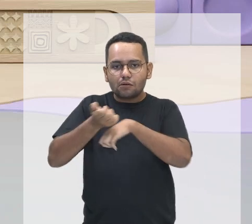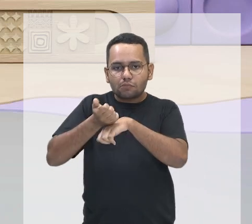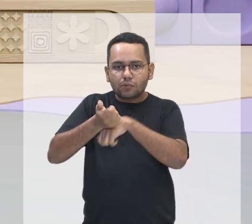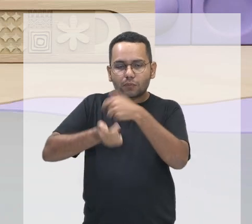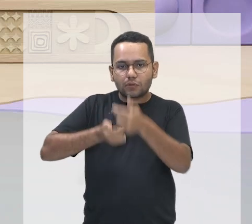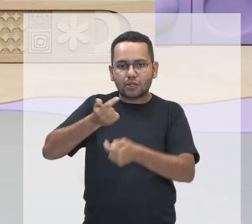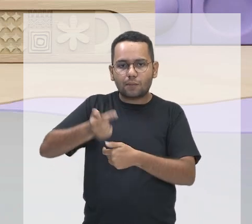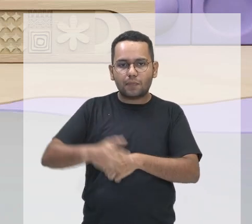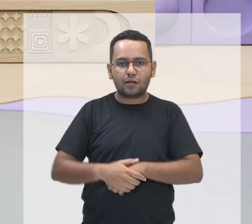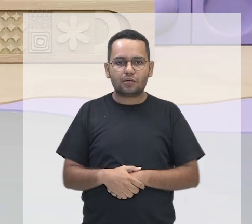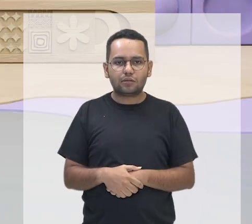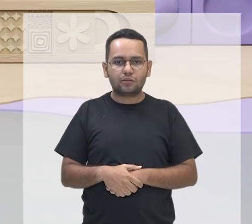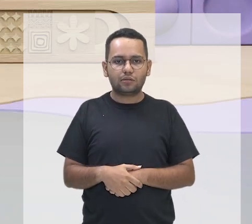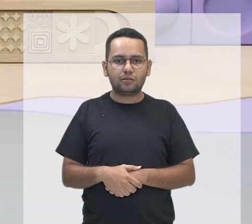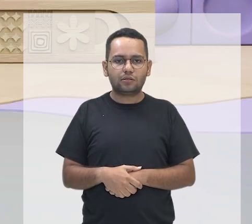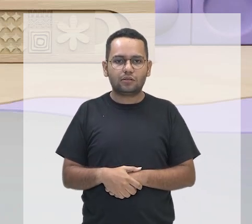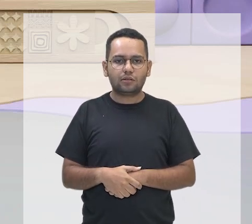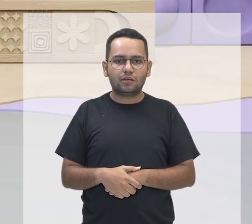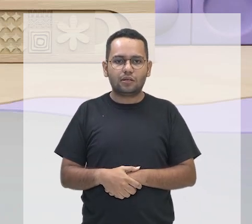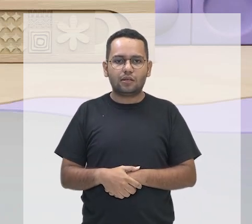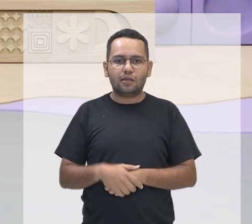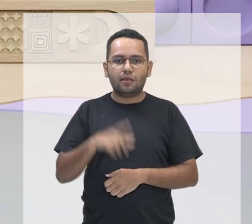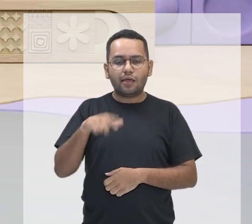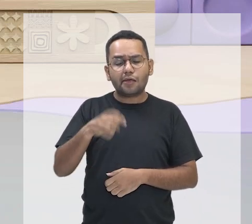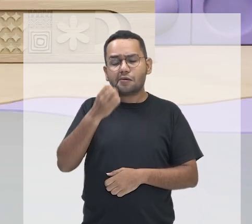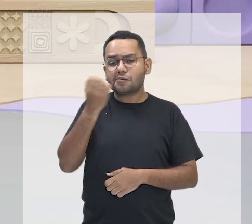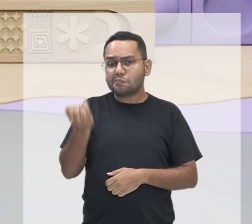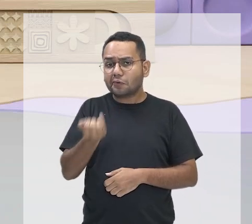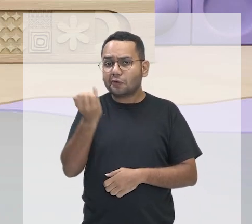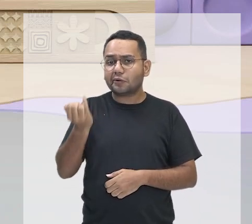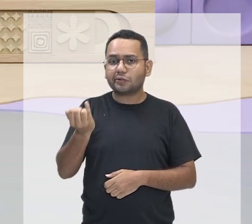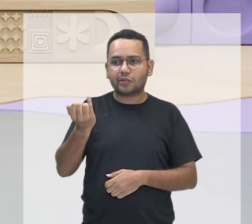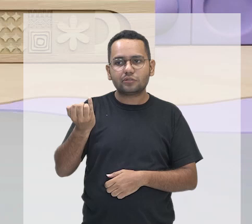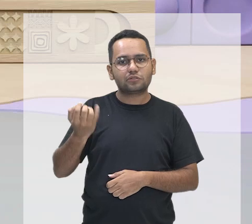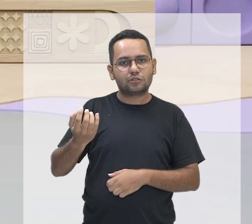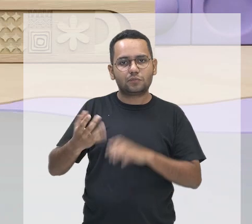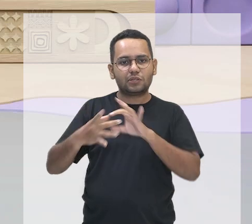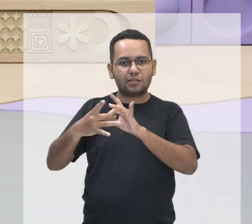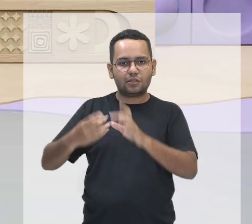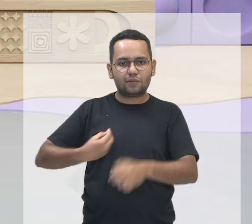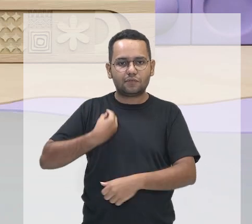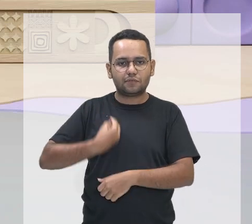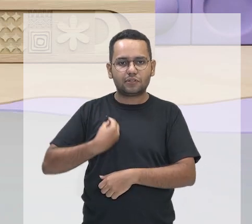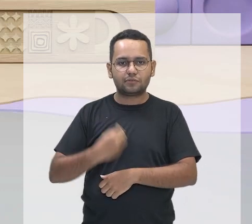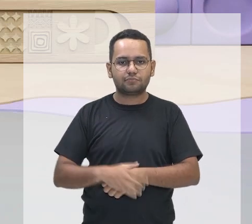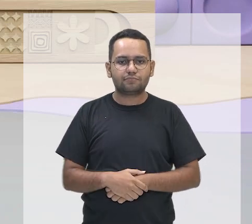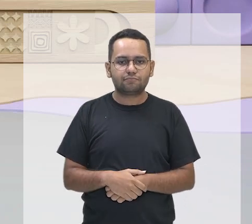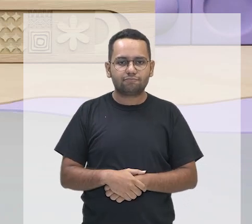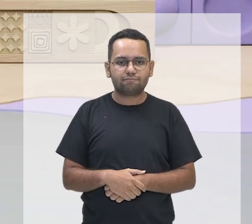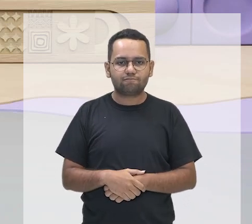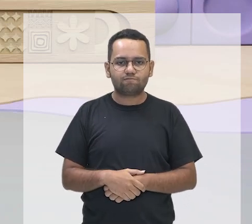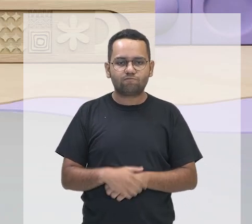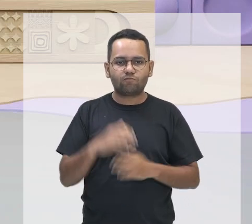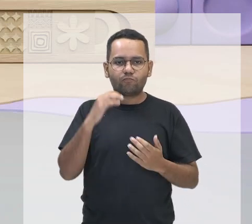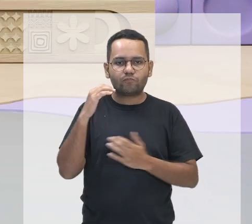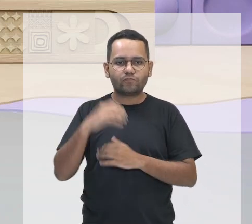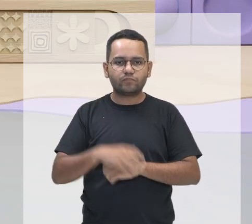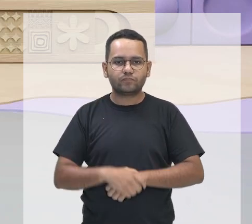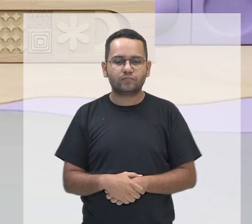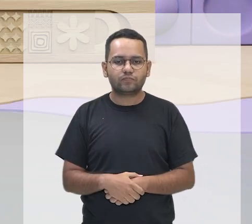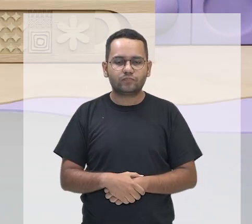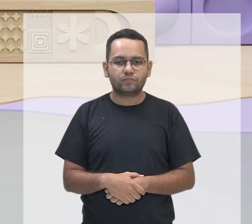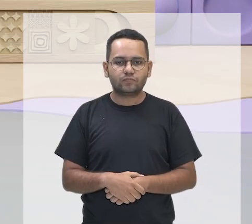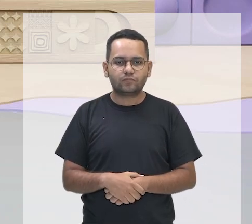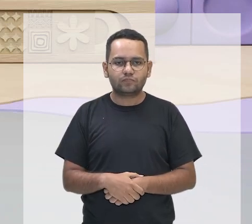classe, né, é um princípio excelente para a nossa vida. Poupa muita dor de cabeça. Depois, respeitar